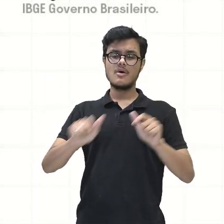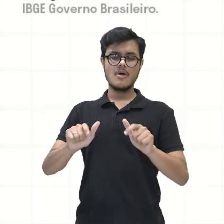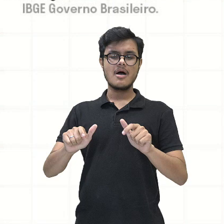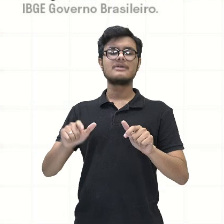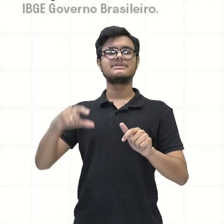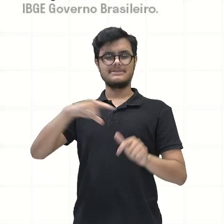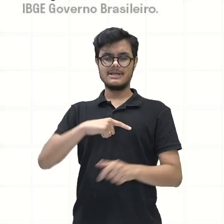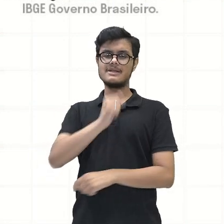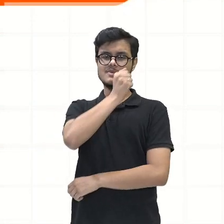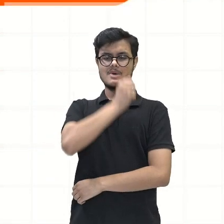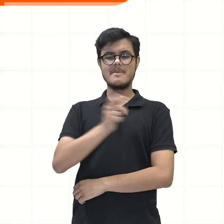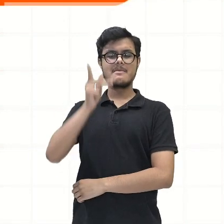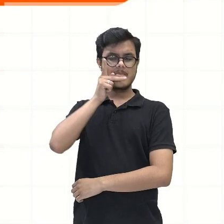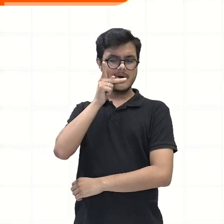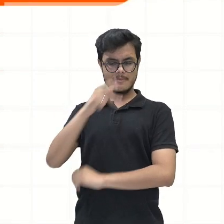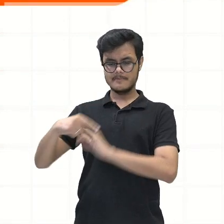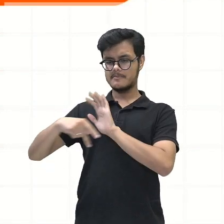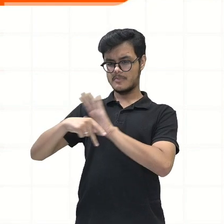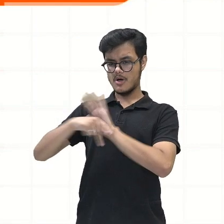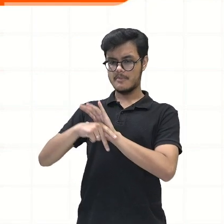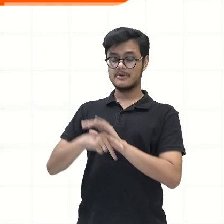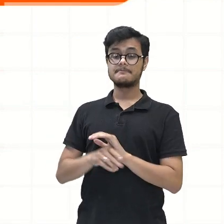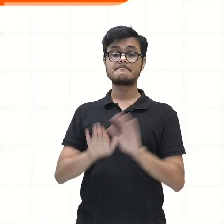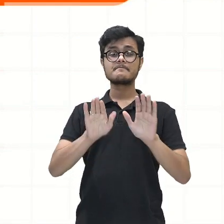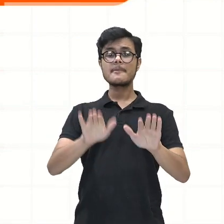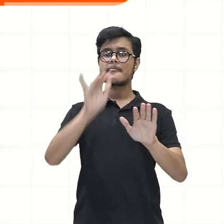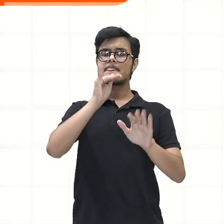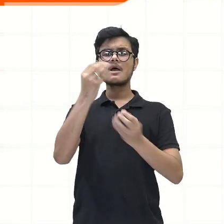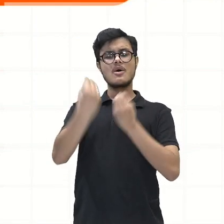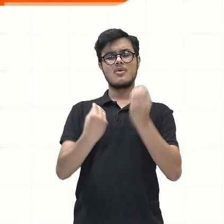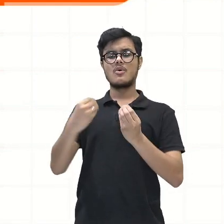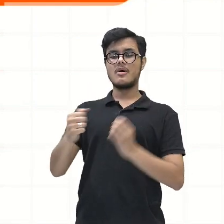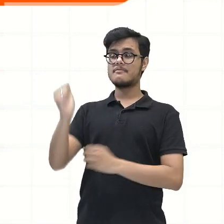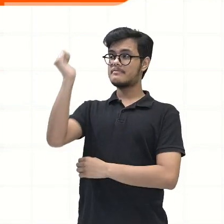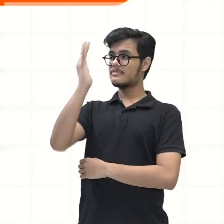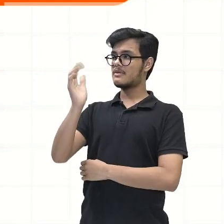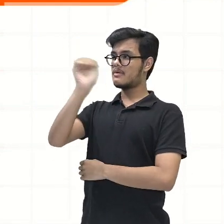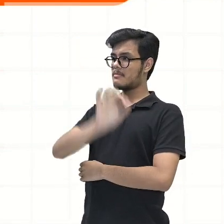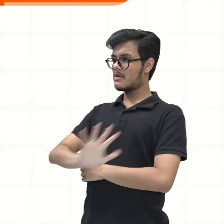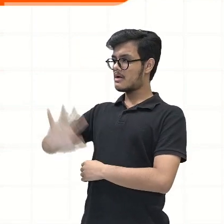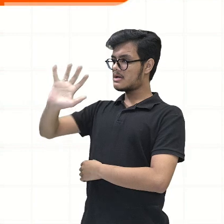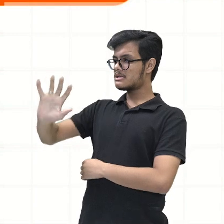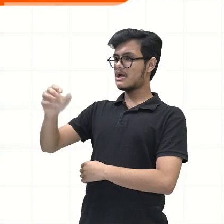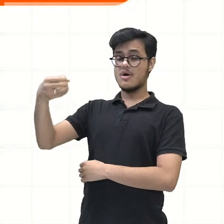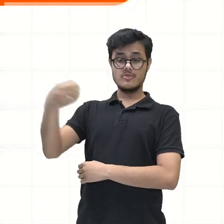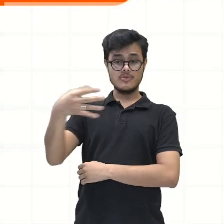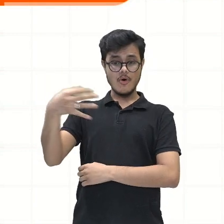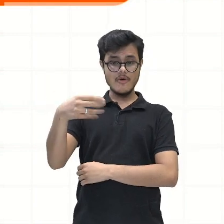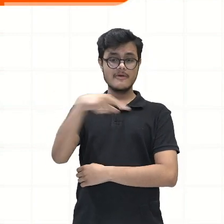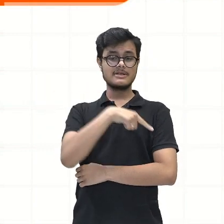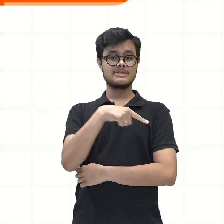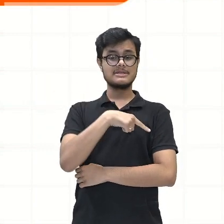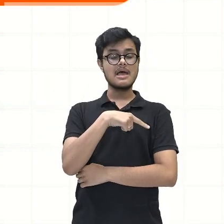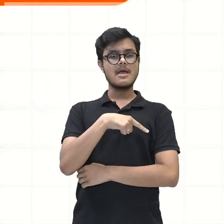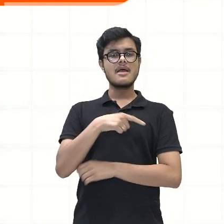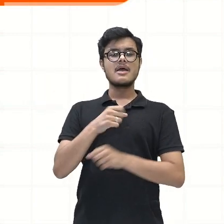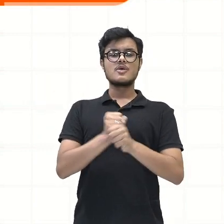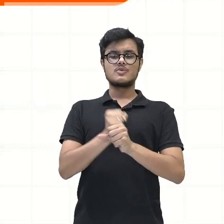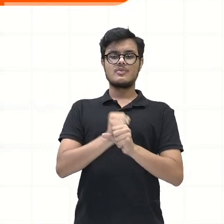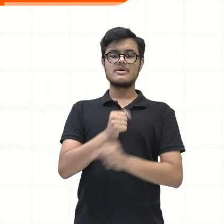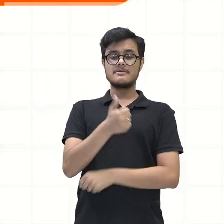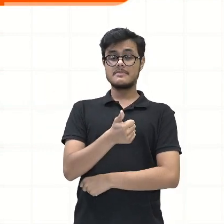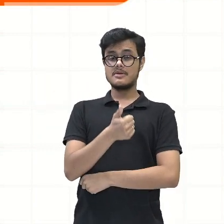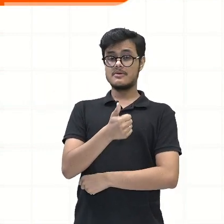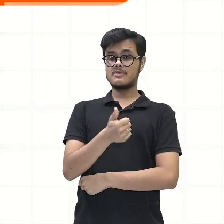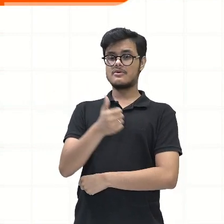território do Amapá. E aqui nessa nova configuração, já de acordo com essa regionalização de